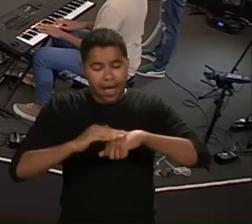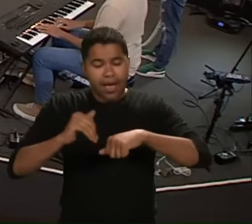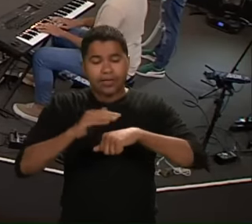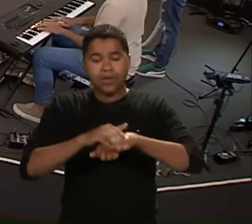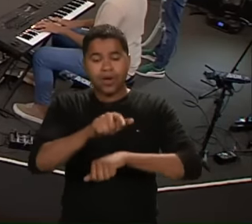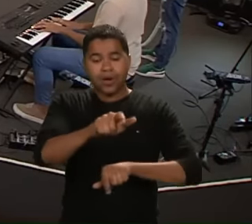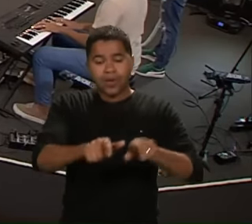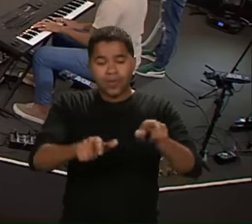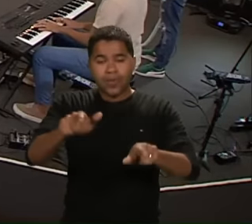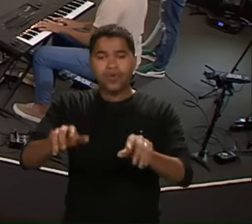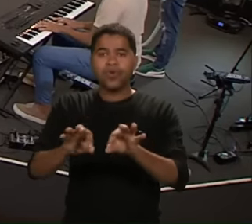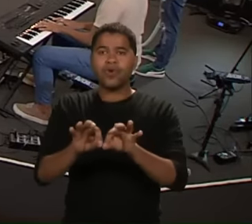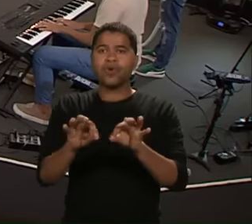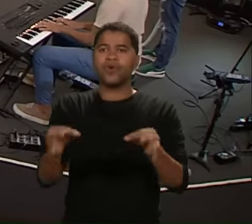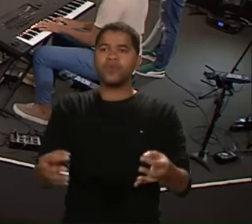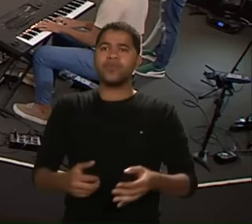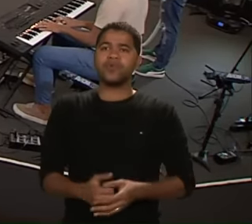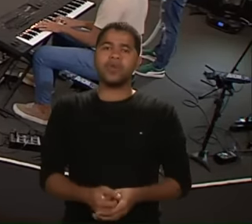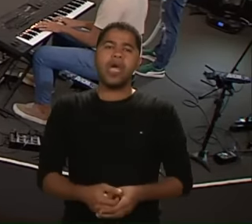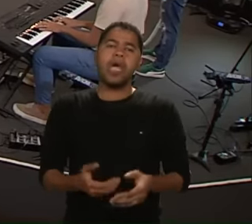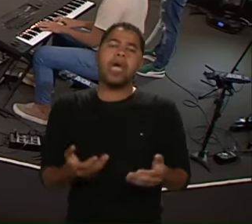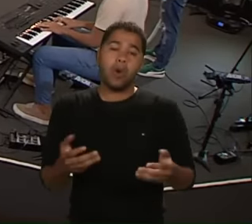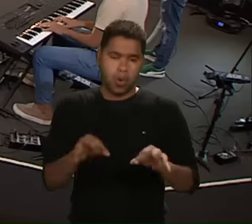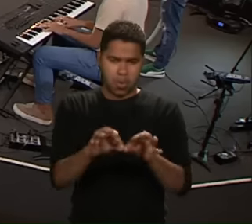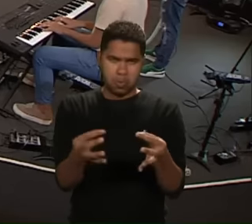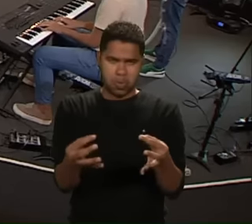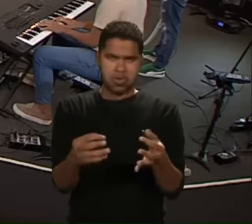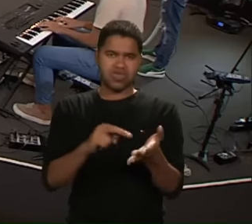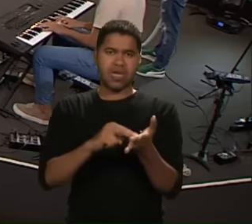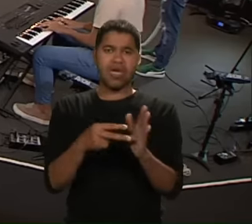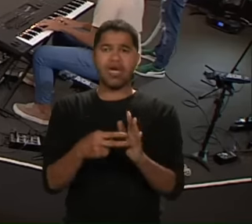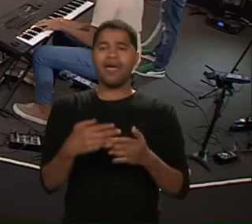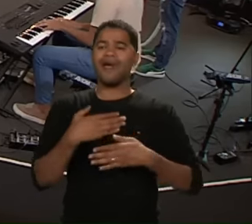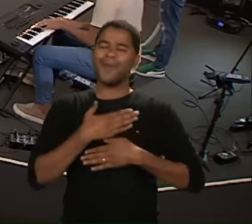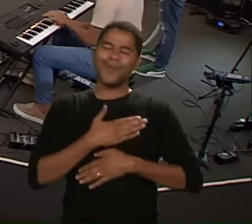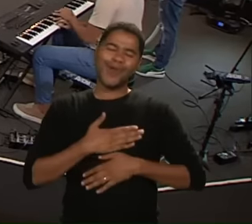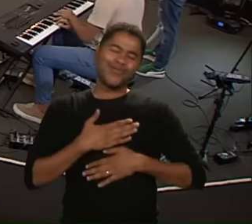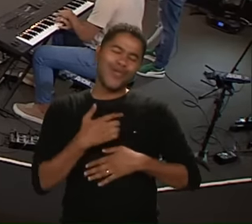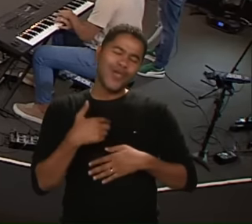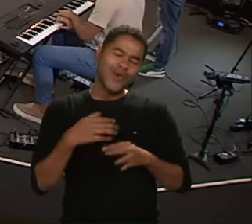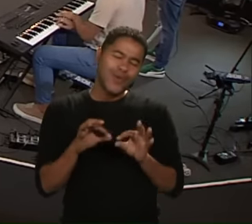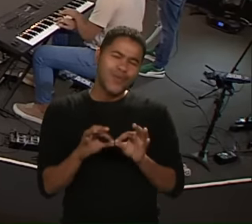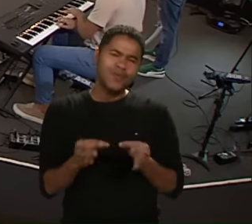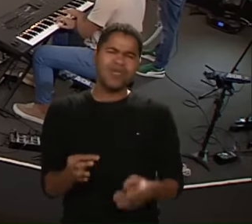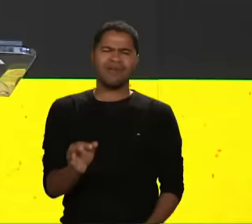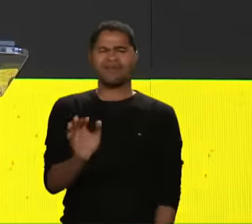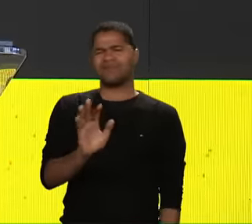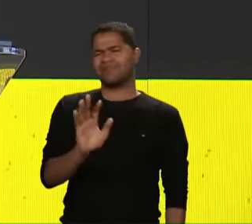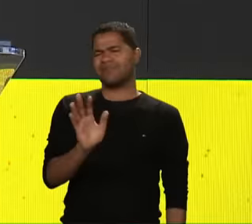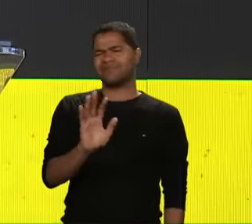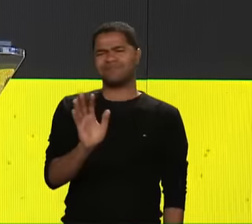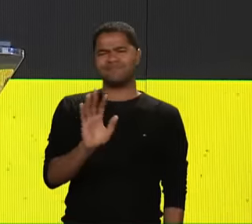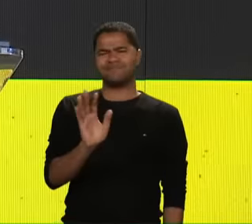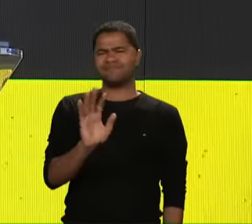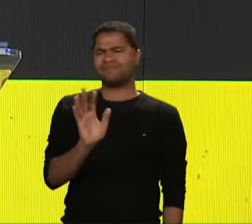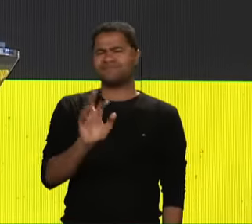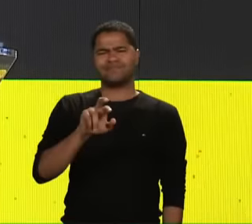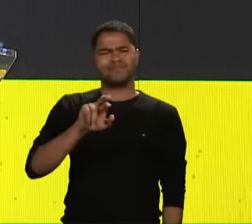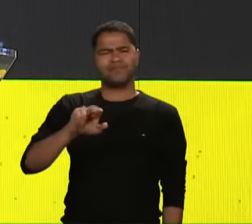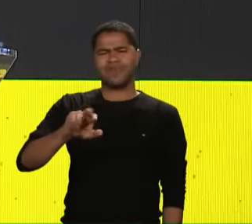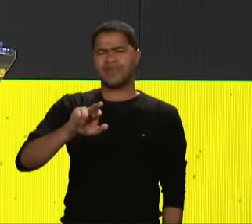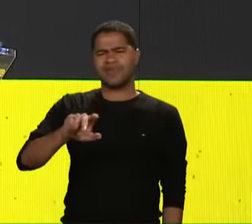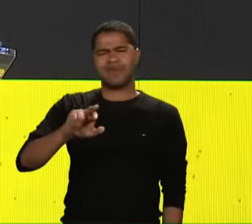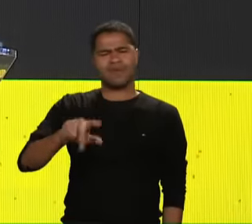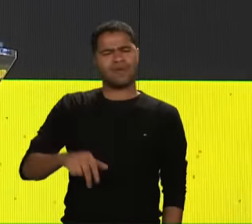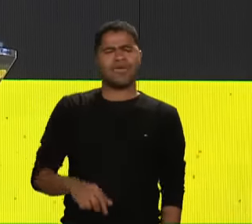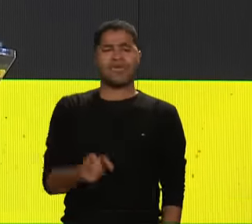pronto. Humilde não é aquele que, ah, eu tenho prazer na minha humildade. Isso aí é confusão. Não existe isso.